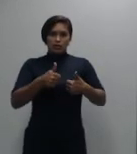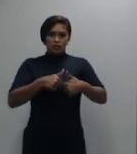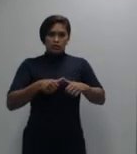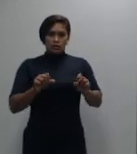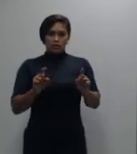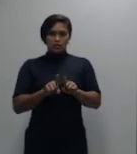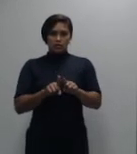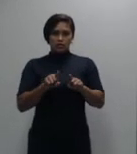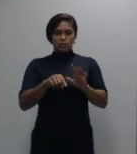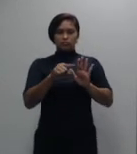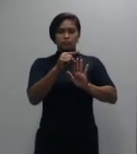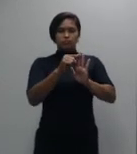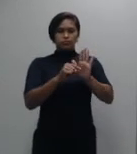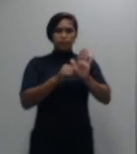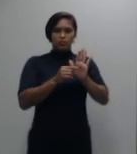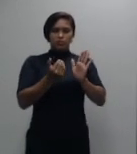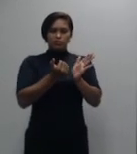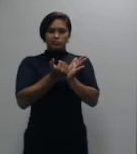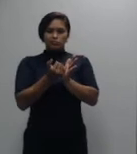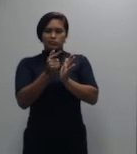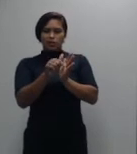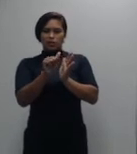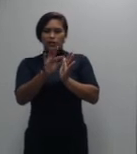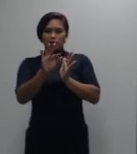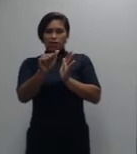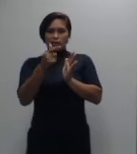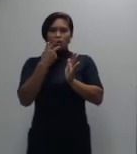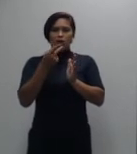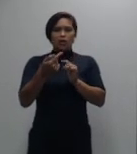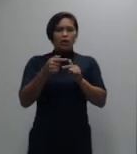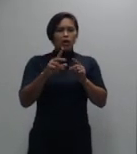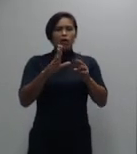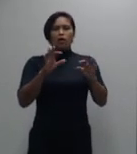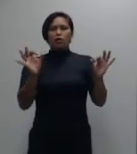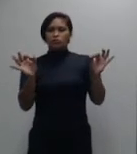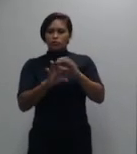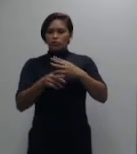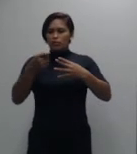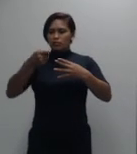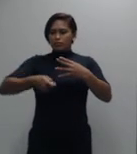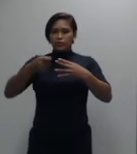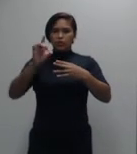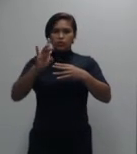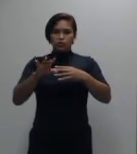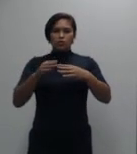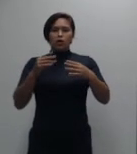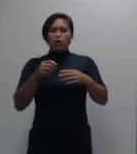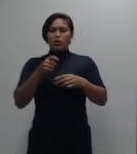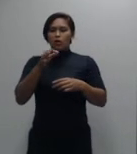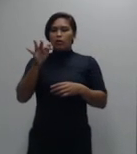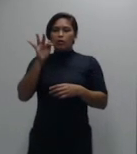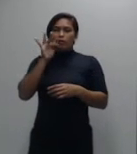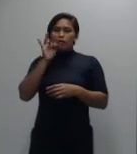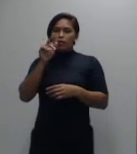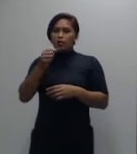construção iniciada audiências em Ferradas e só os interrogatórios